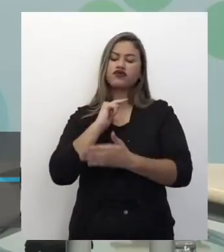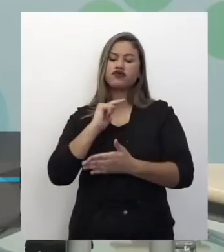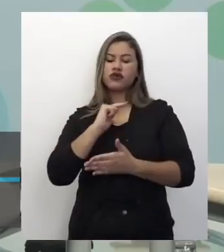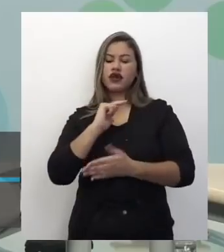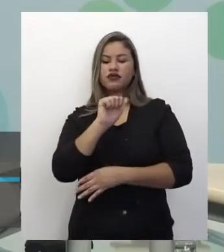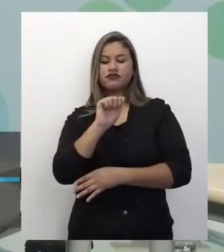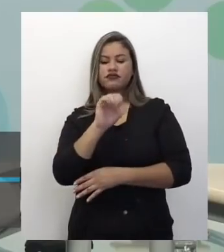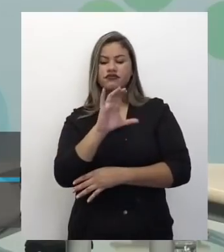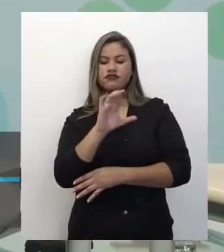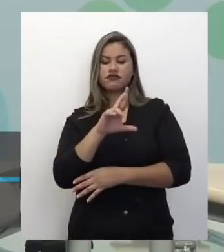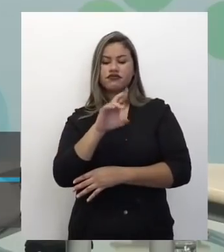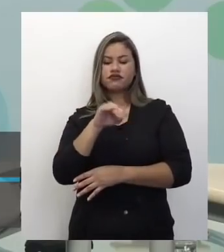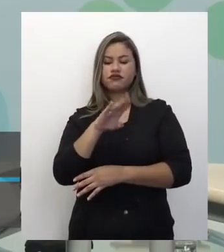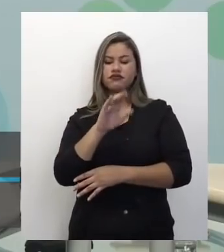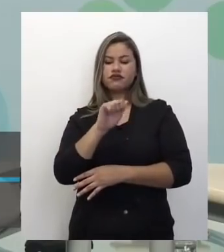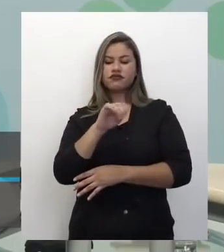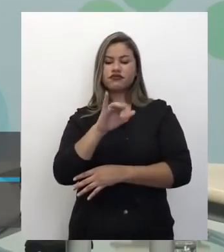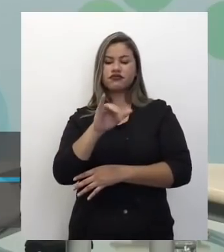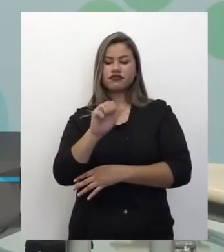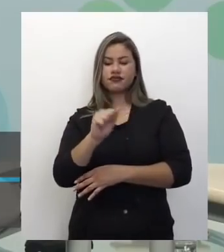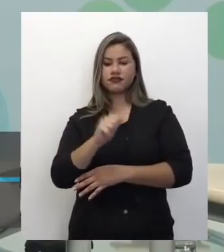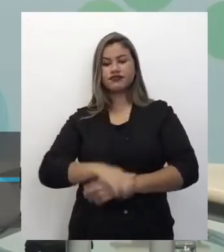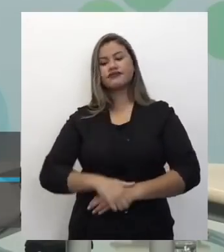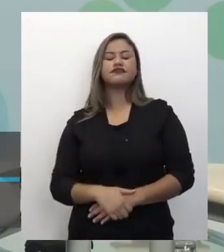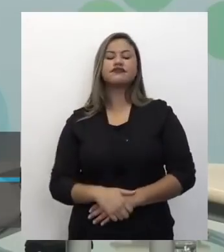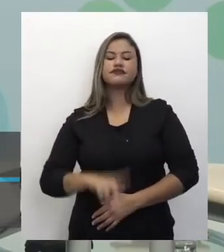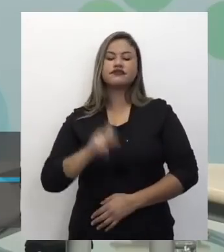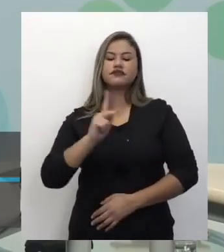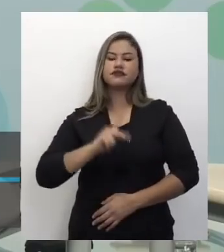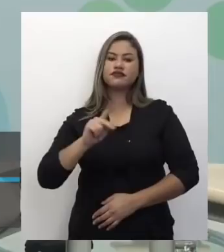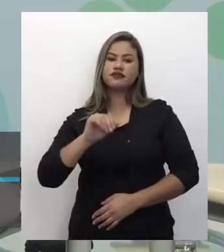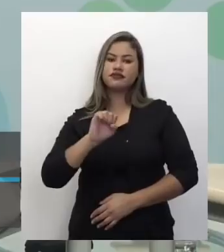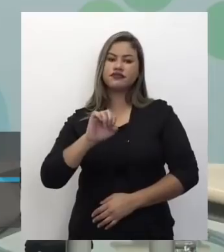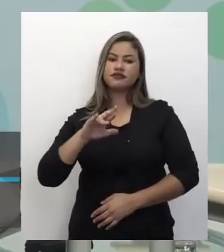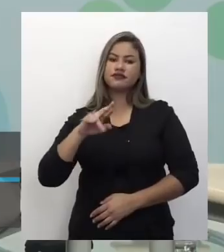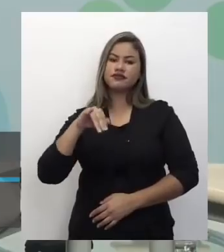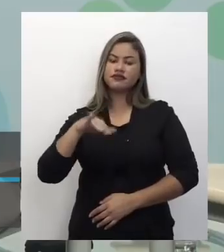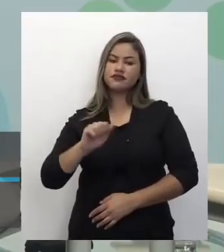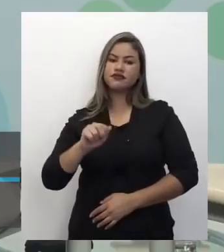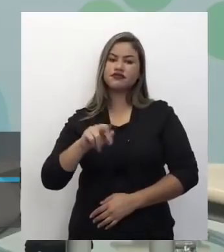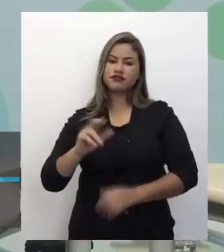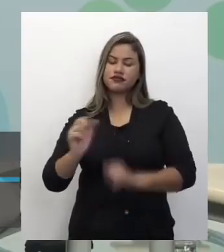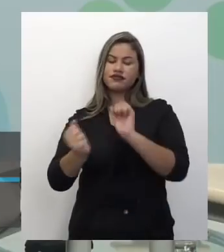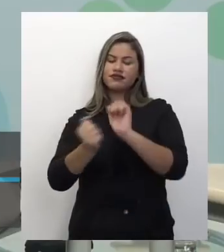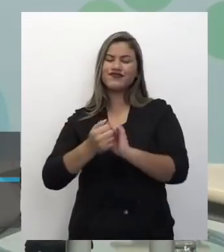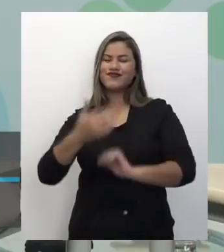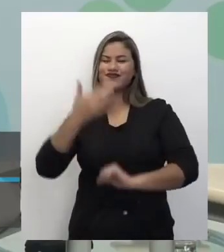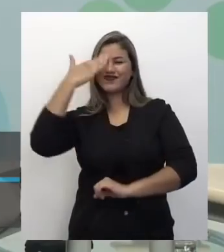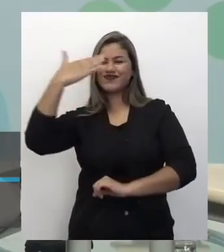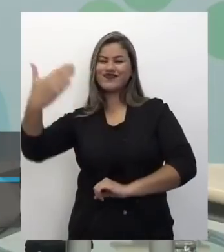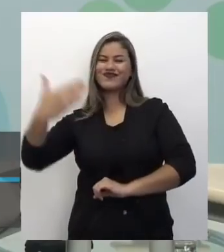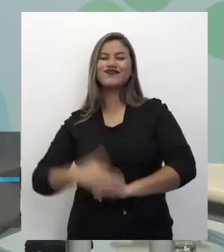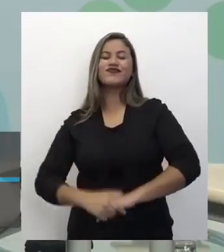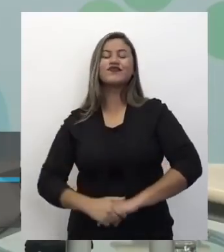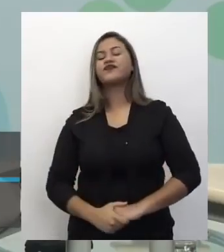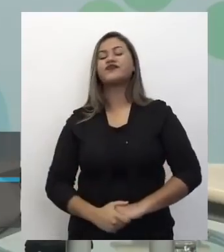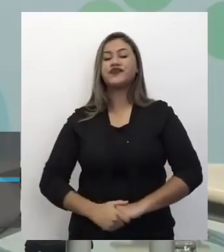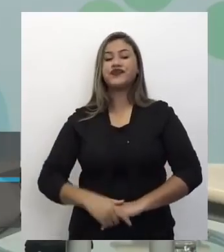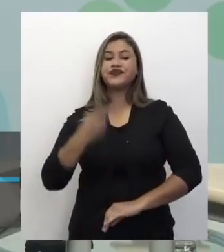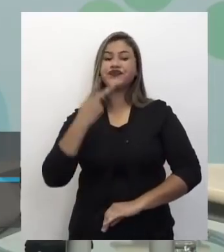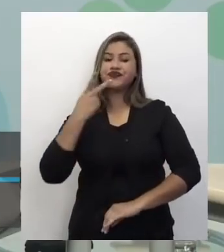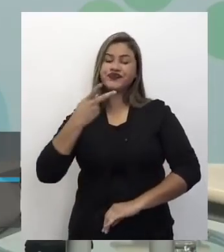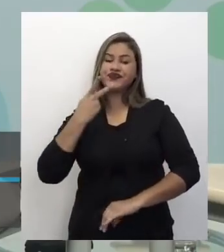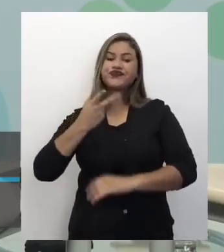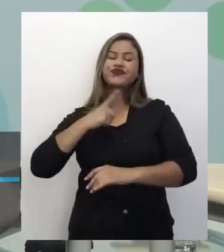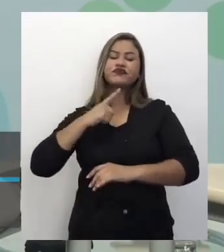números acrobáticos. A professora Silmara, obrigada, professora, pela participação, diz que existem tipos diferentes, cada